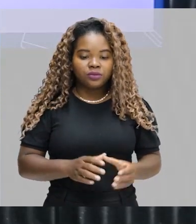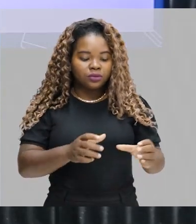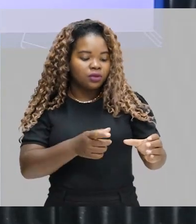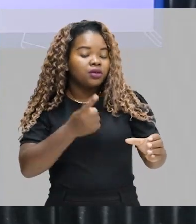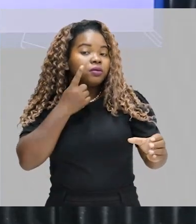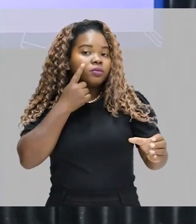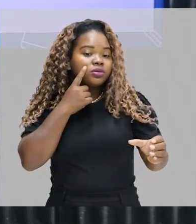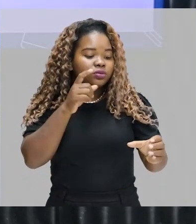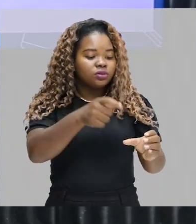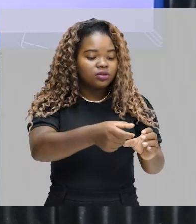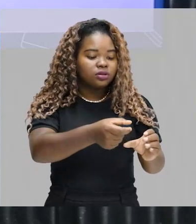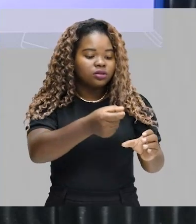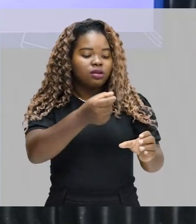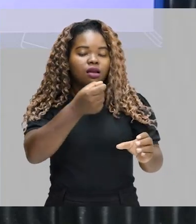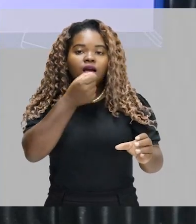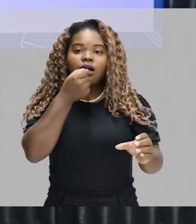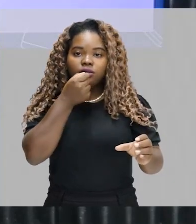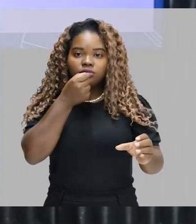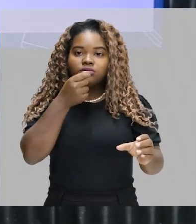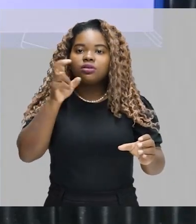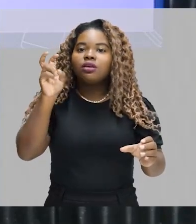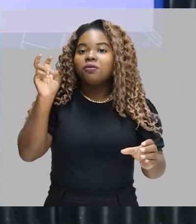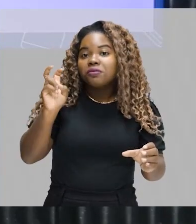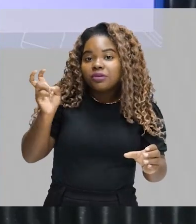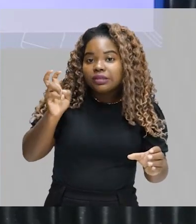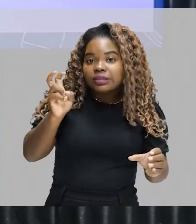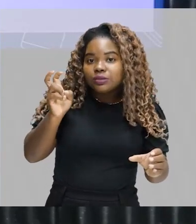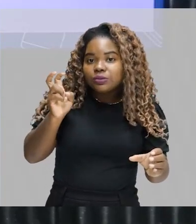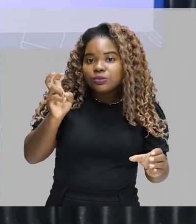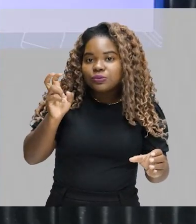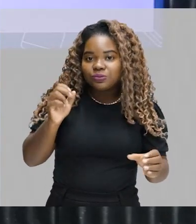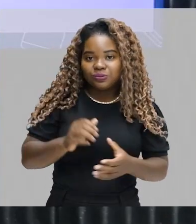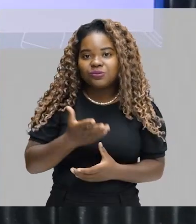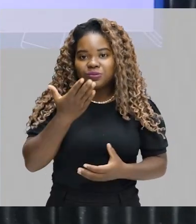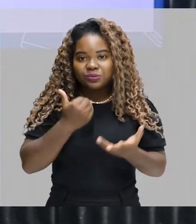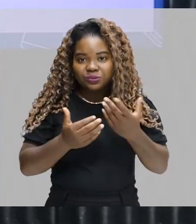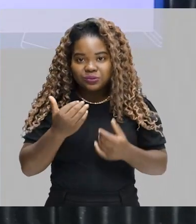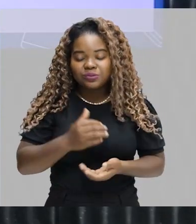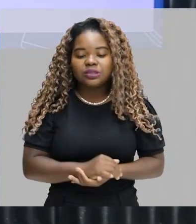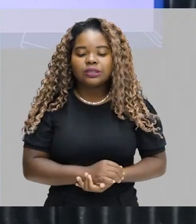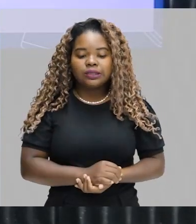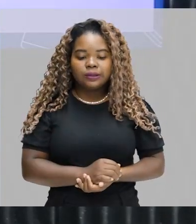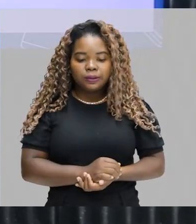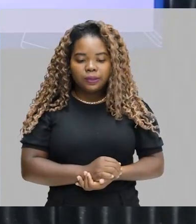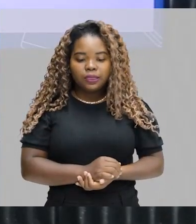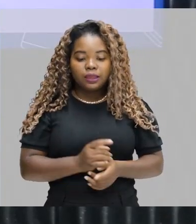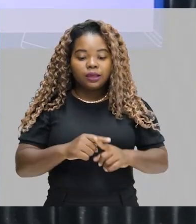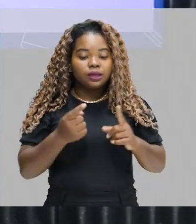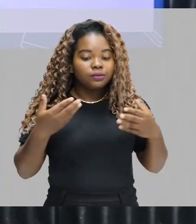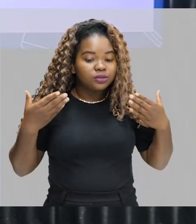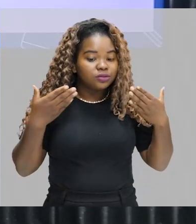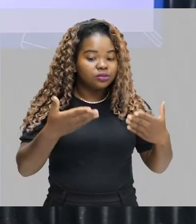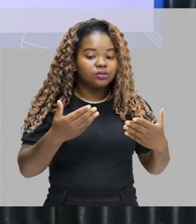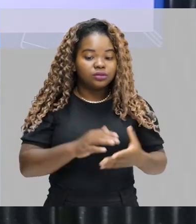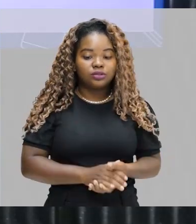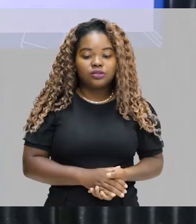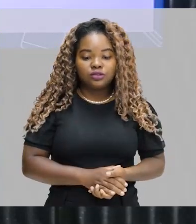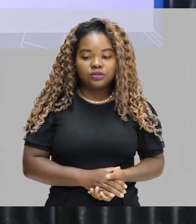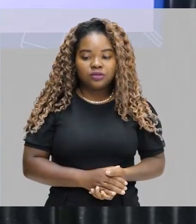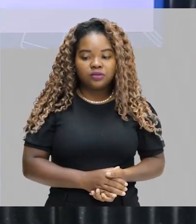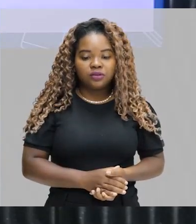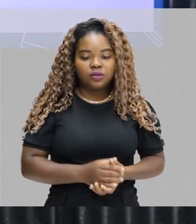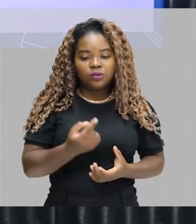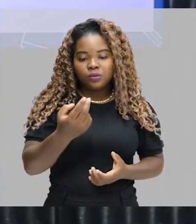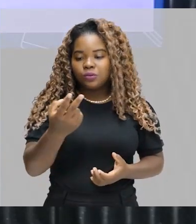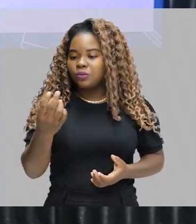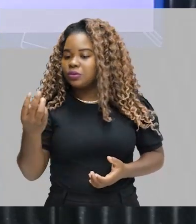Então, nesse caso, eu estou contando a quantidade de biscoitos que você comeu, mas o meu foco não é na unidade, e sim